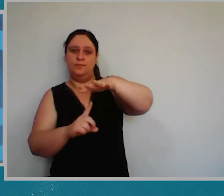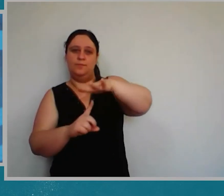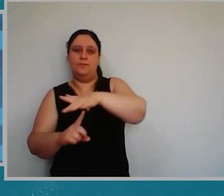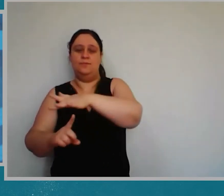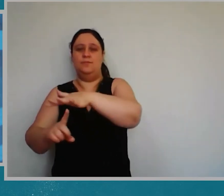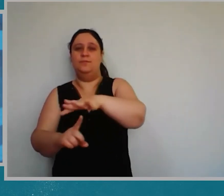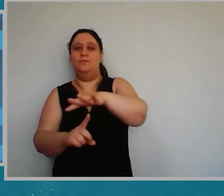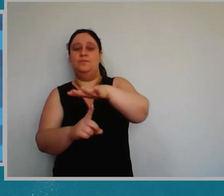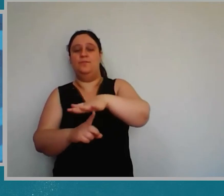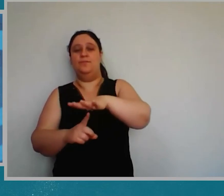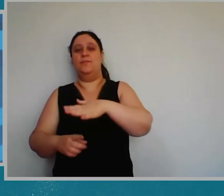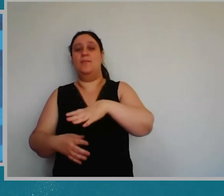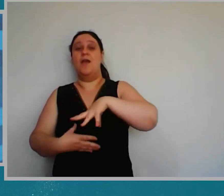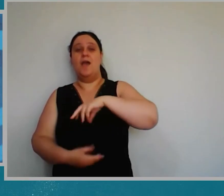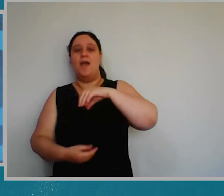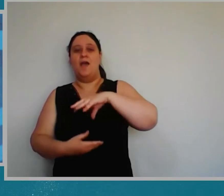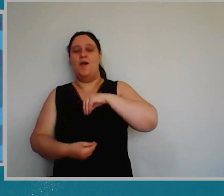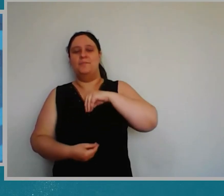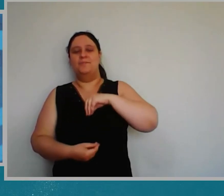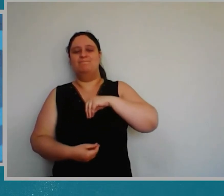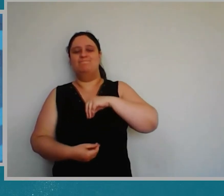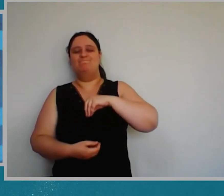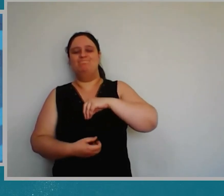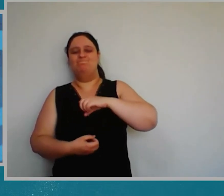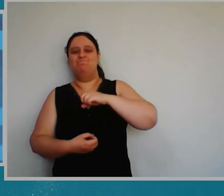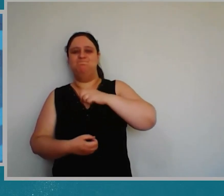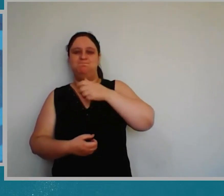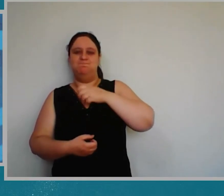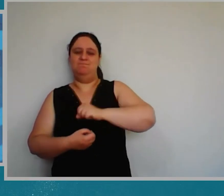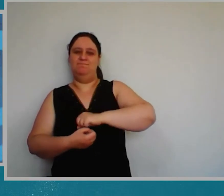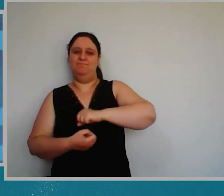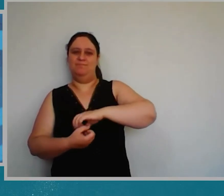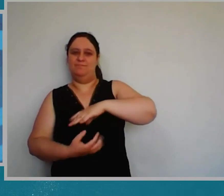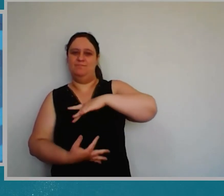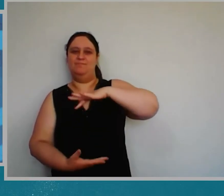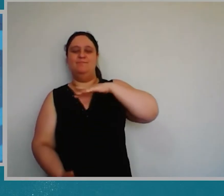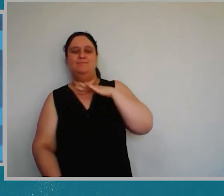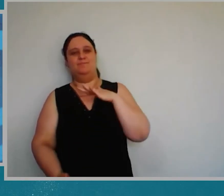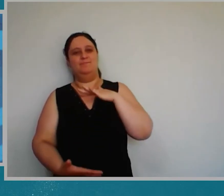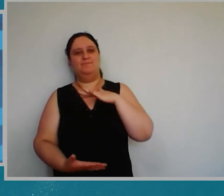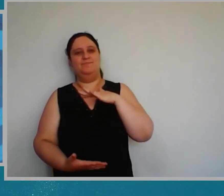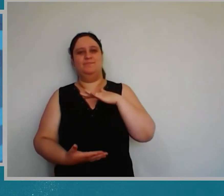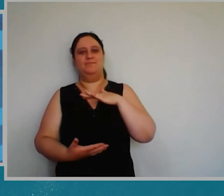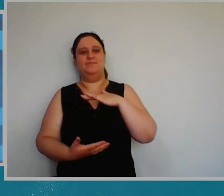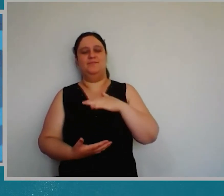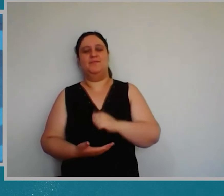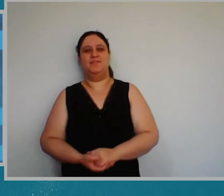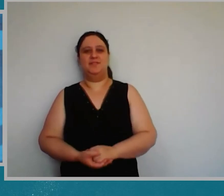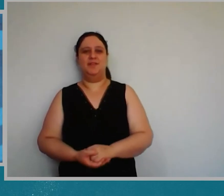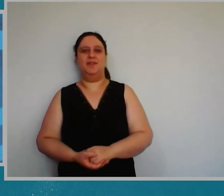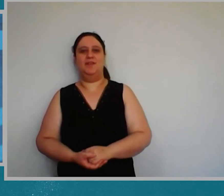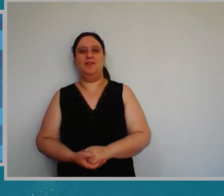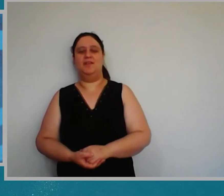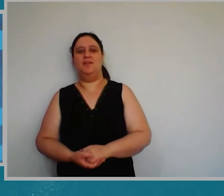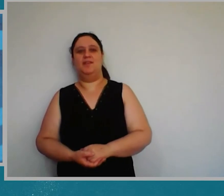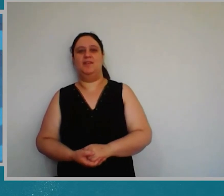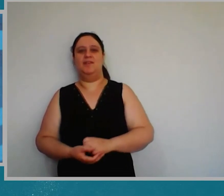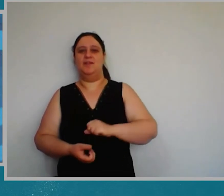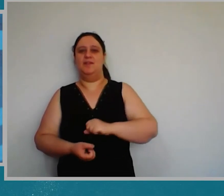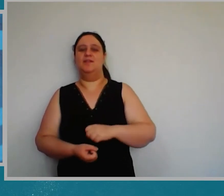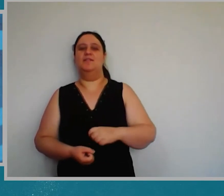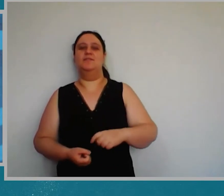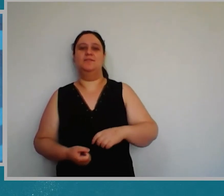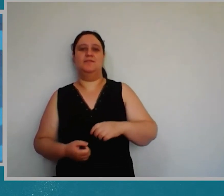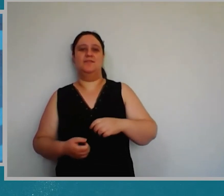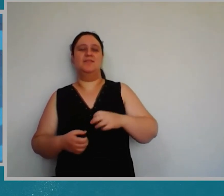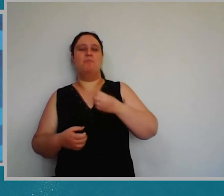e fortificará os teus ossos, serás como um jardim regado e como um manancial cujas